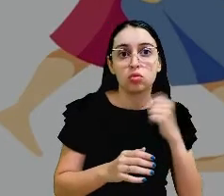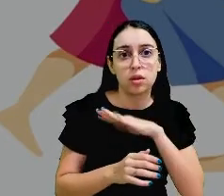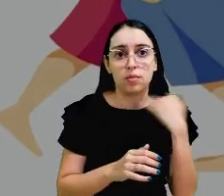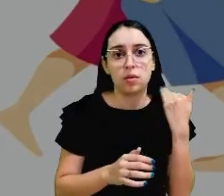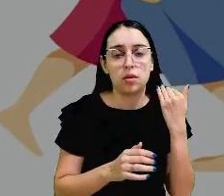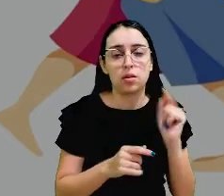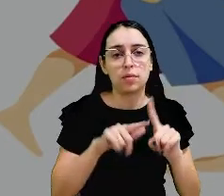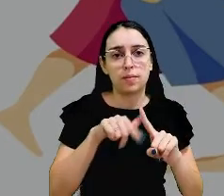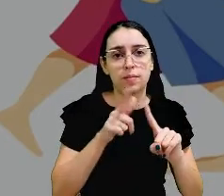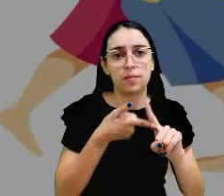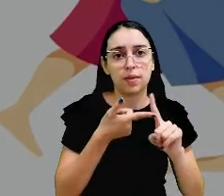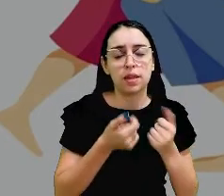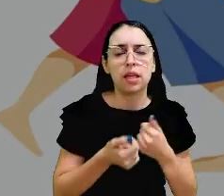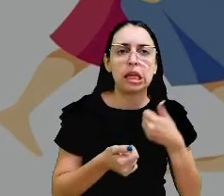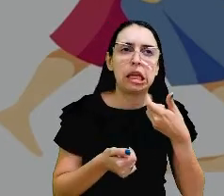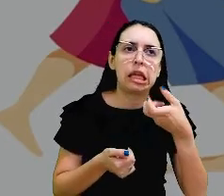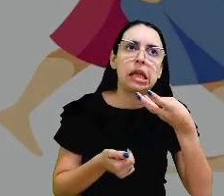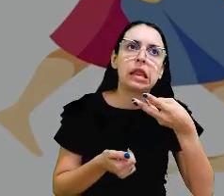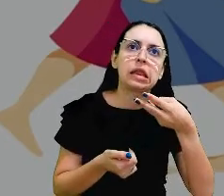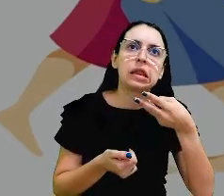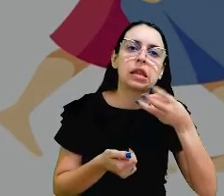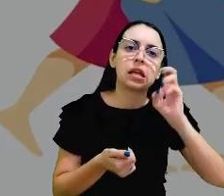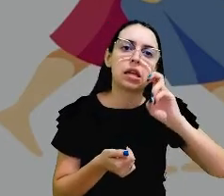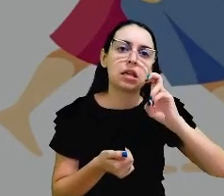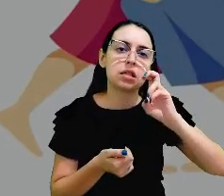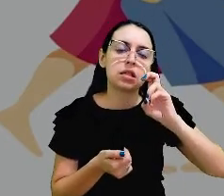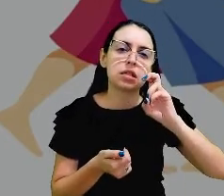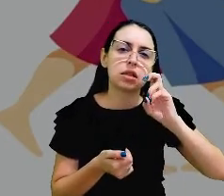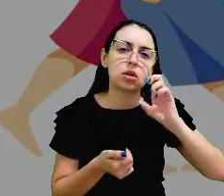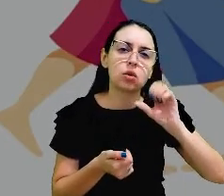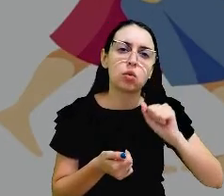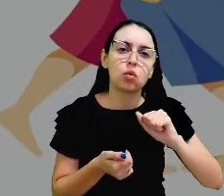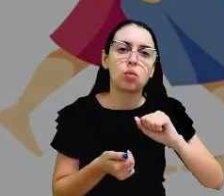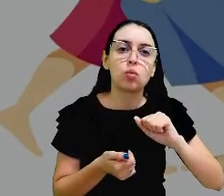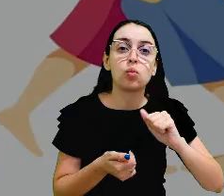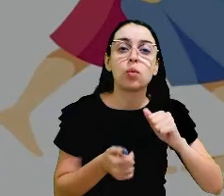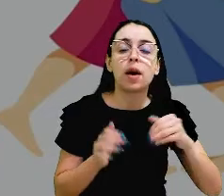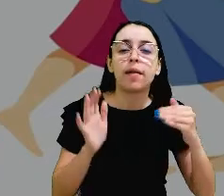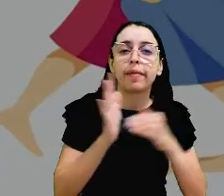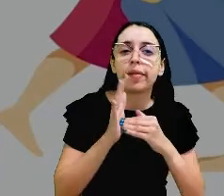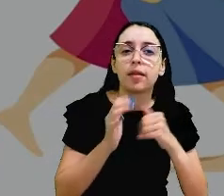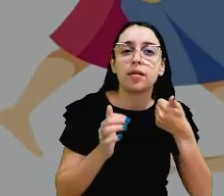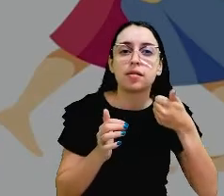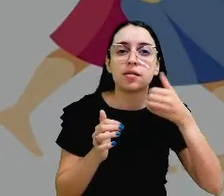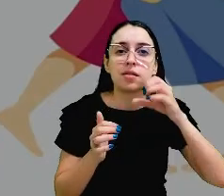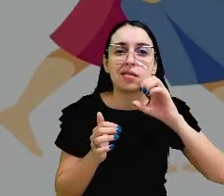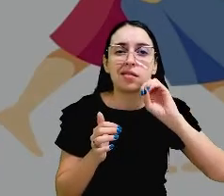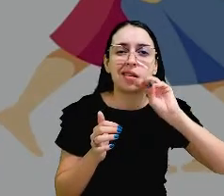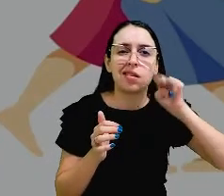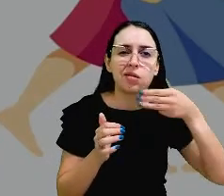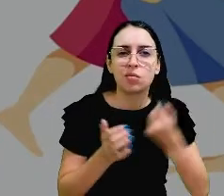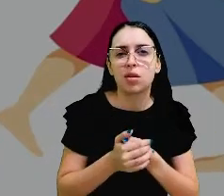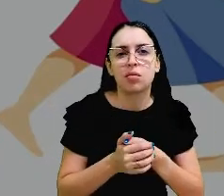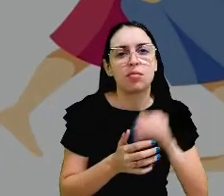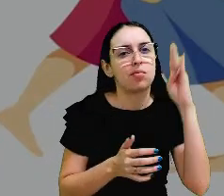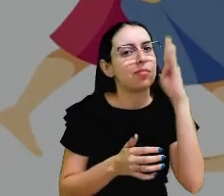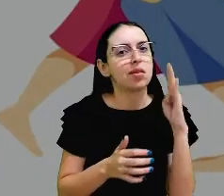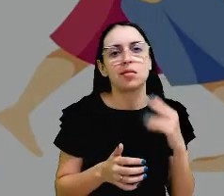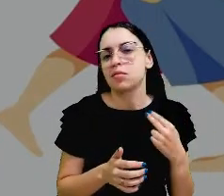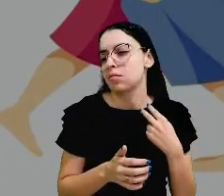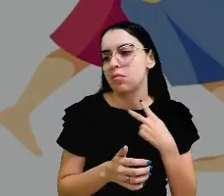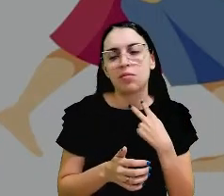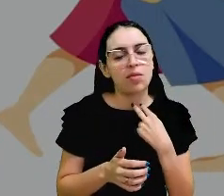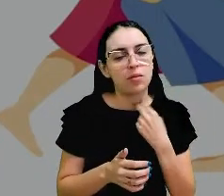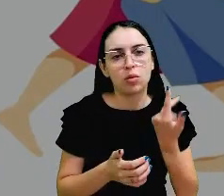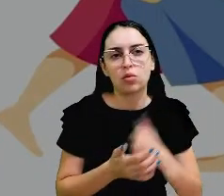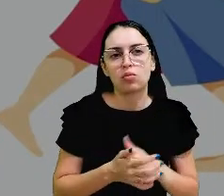mortalidade materna de 35 para 100 mil. O Brasil não atingiu essa meta. Nós